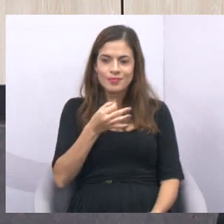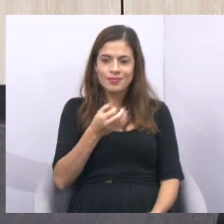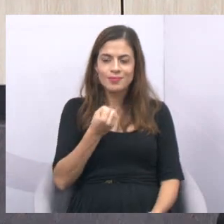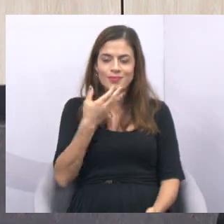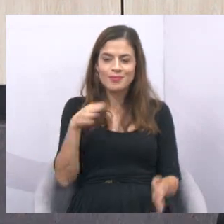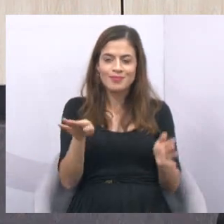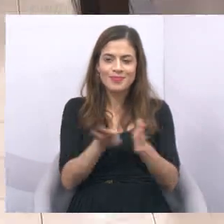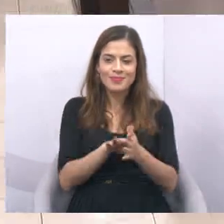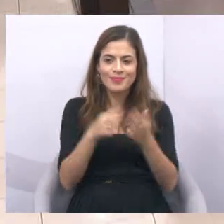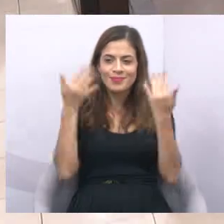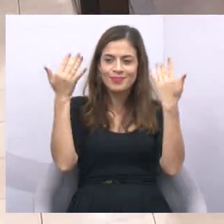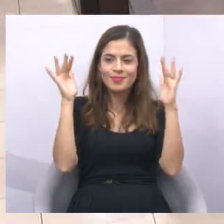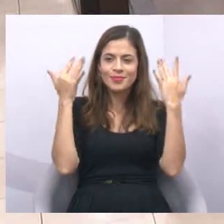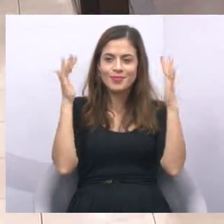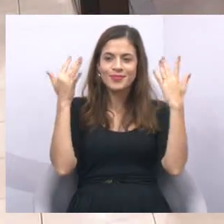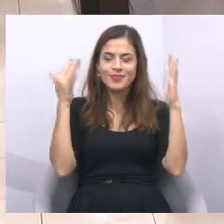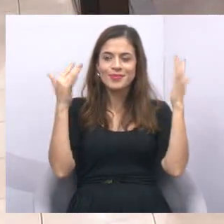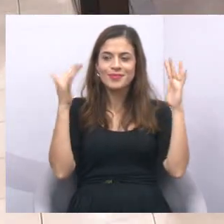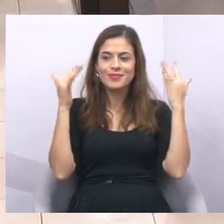bem-vindo.